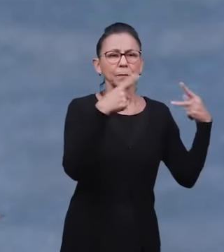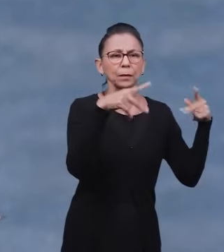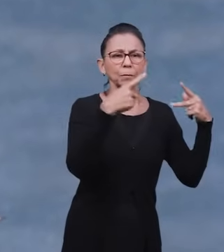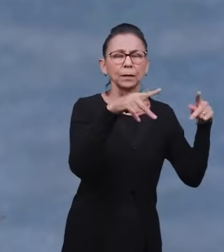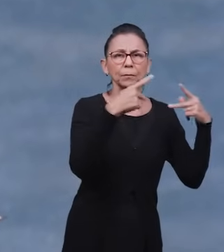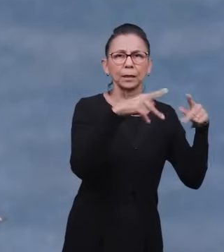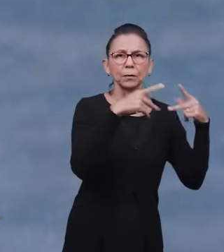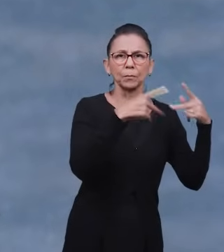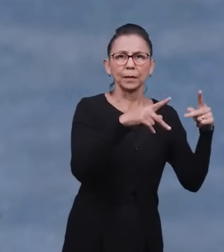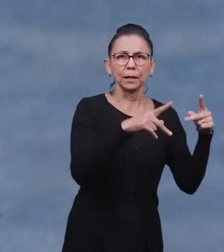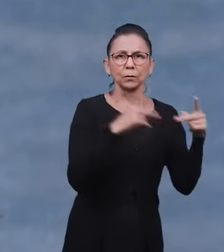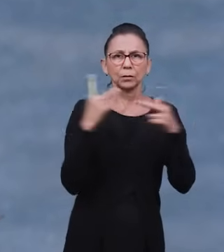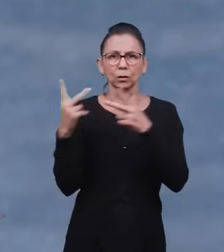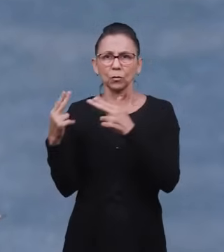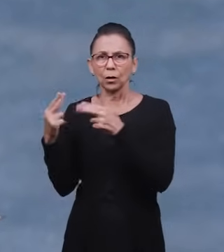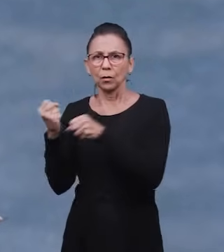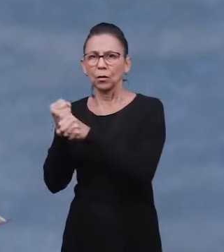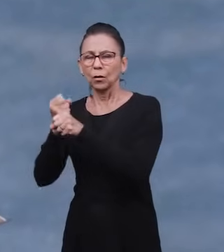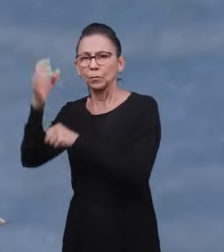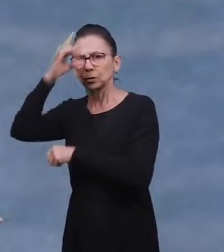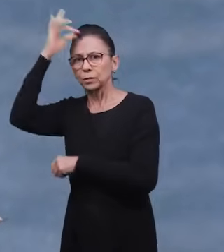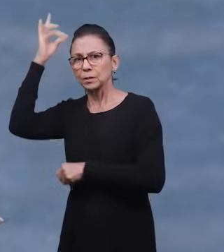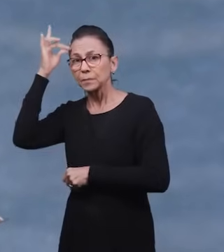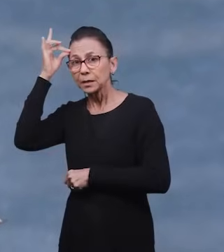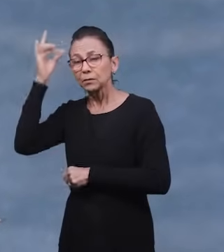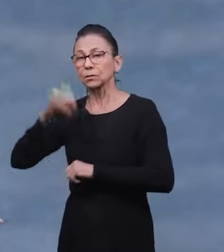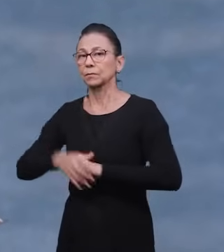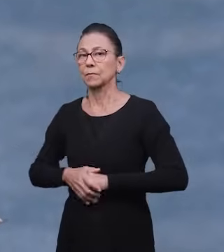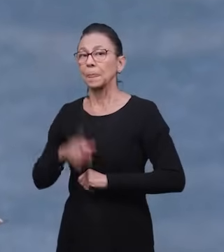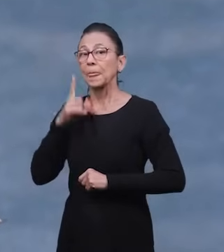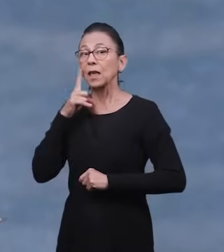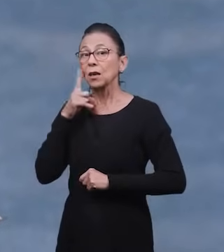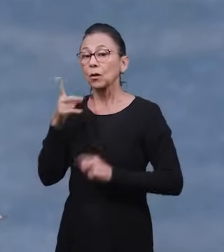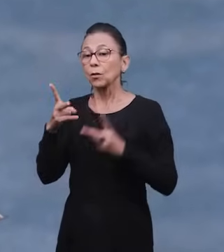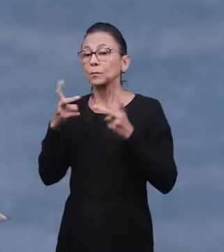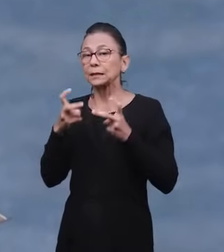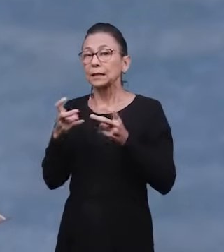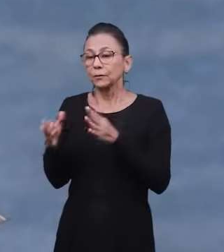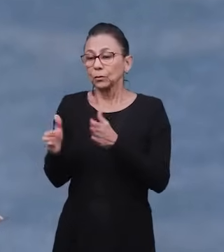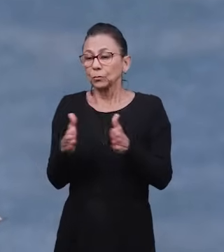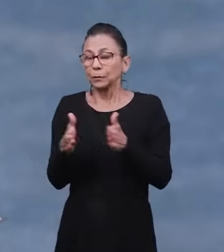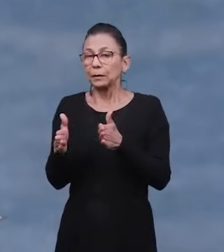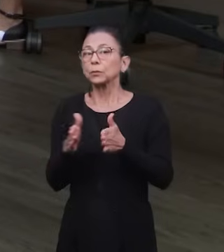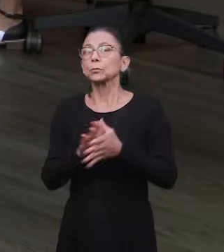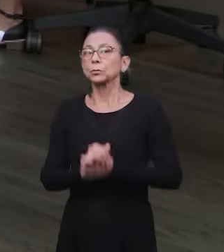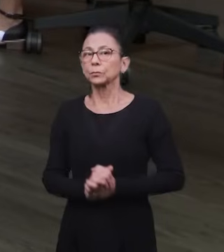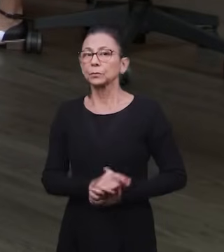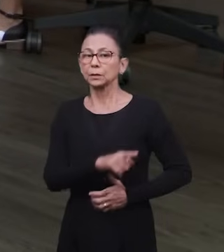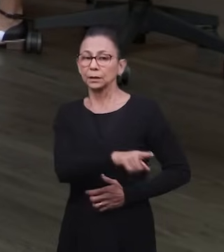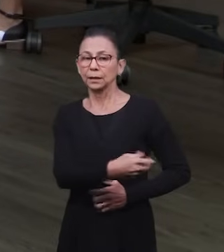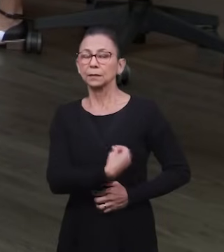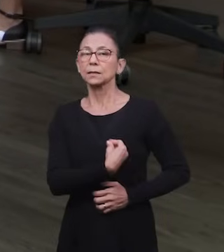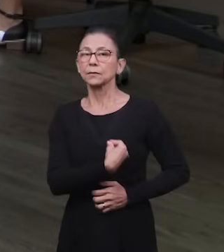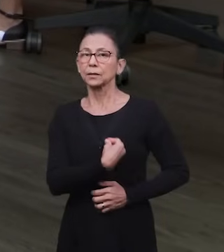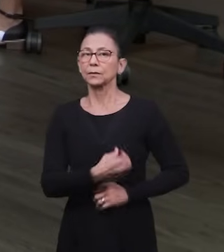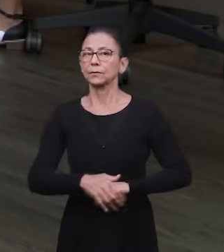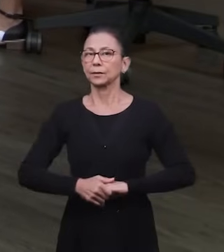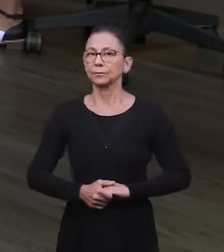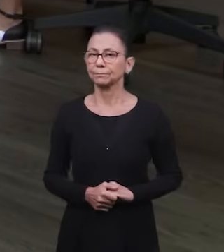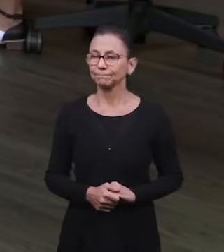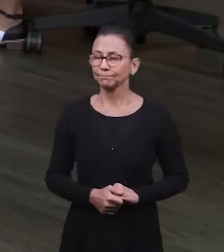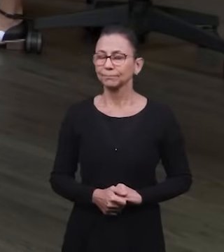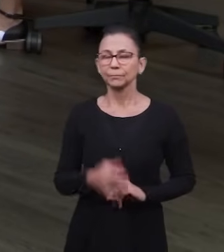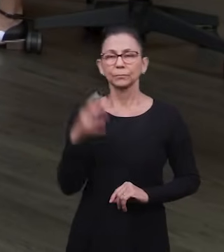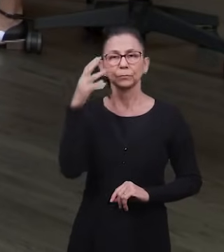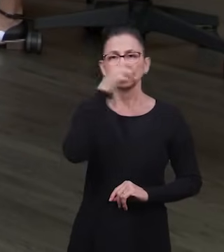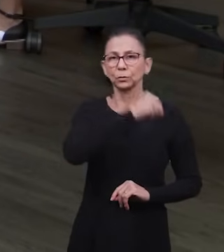calendário quanto tempo eles levaram. Para a apostasia, não sei o tempo, mas para precipitar a heresia,